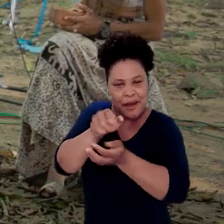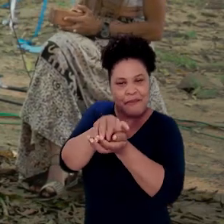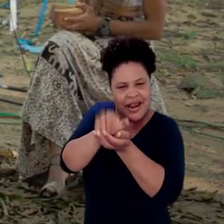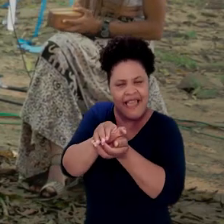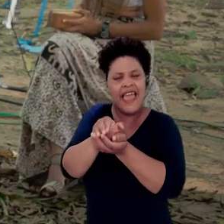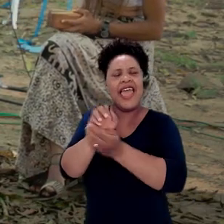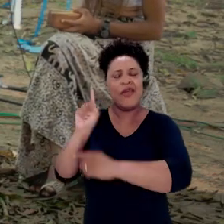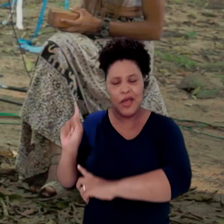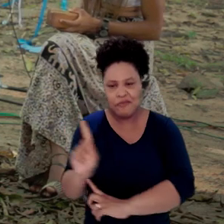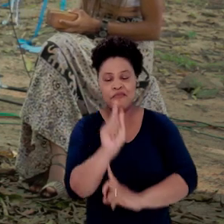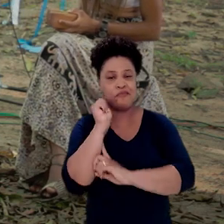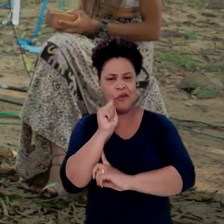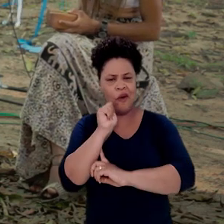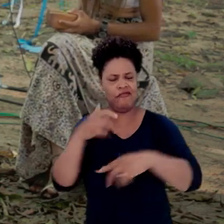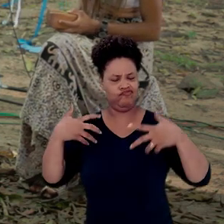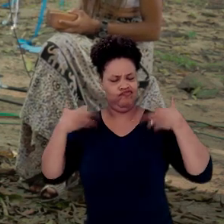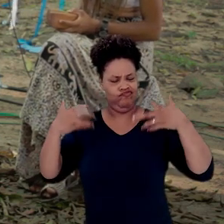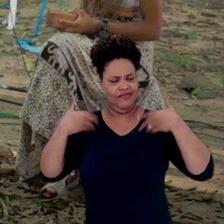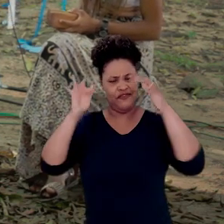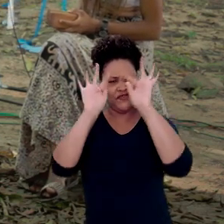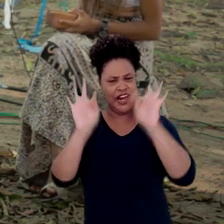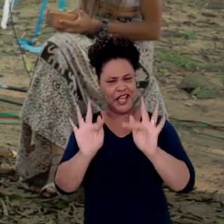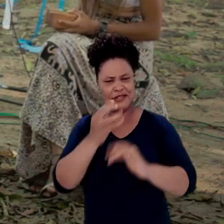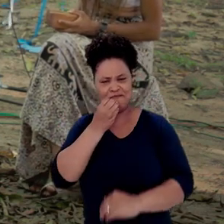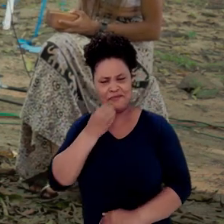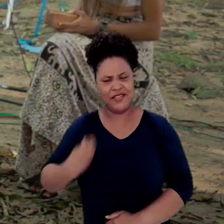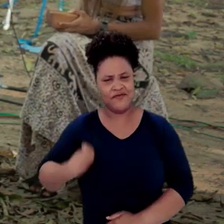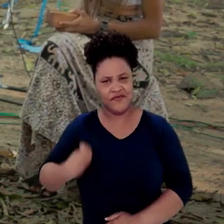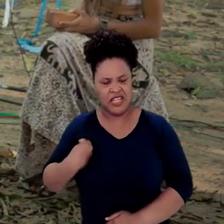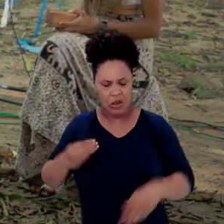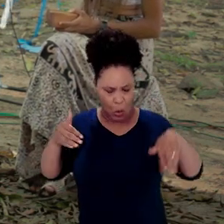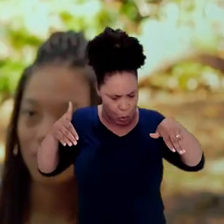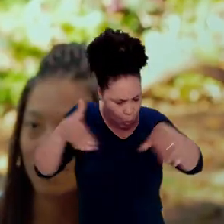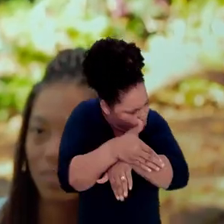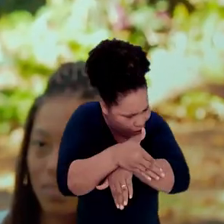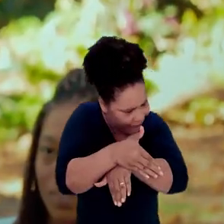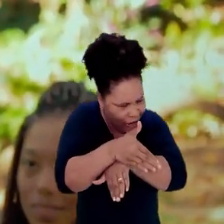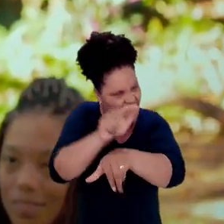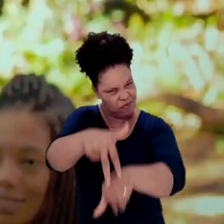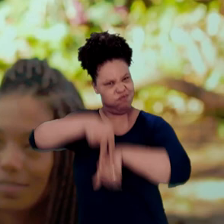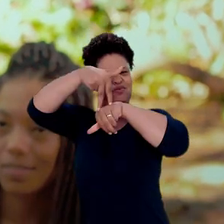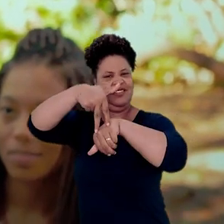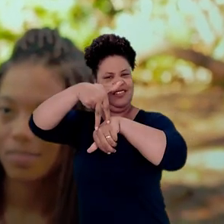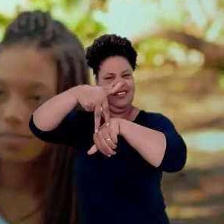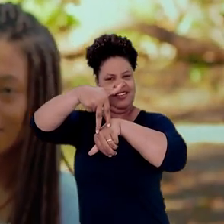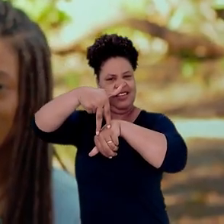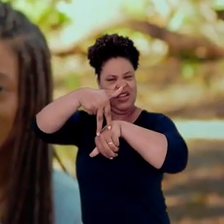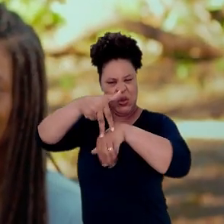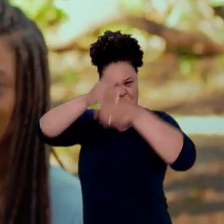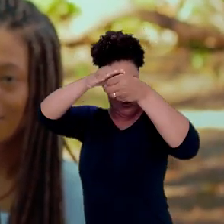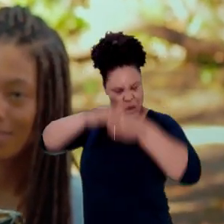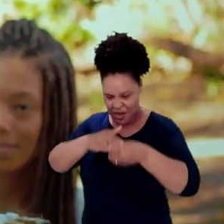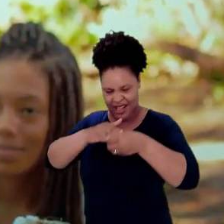Marisqueira é isso. Marisqueira é essa mulher de bem com a vida que não se rendeu ao coronelismo, que não se